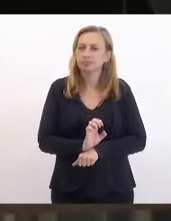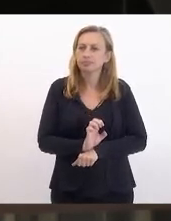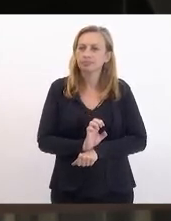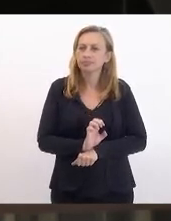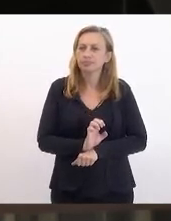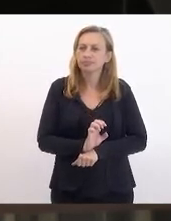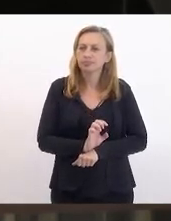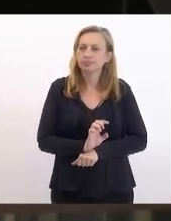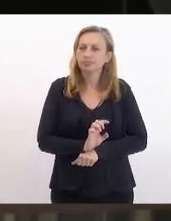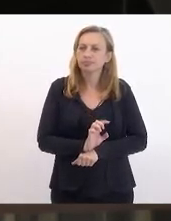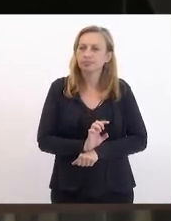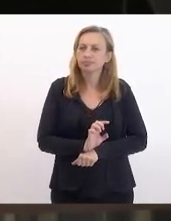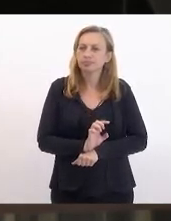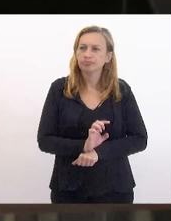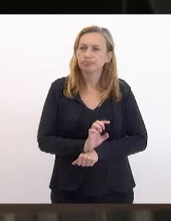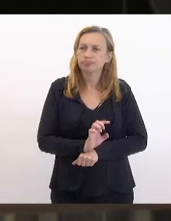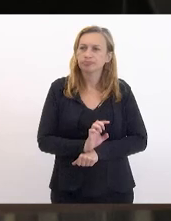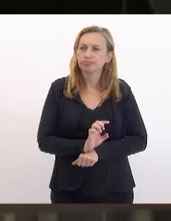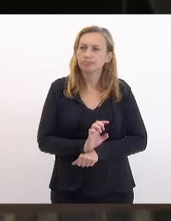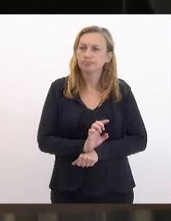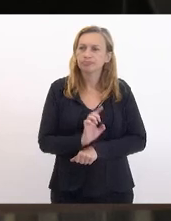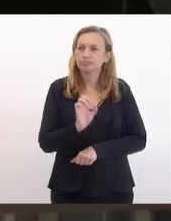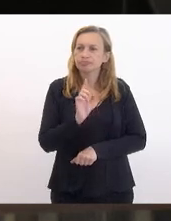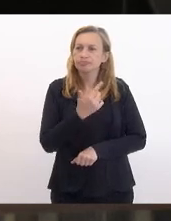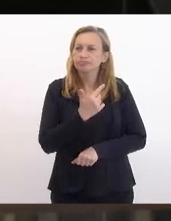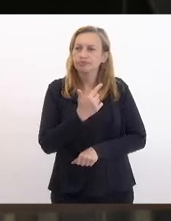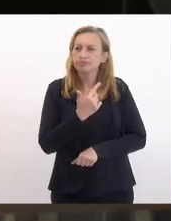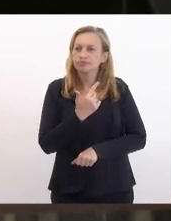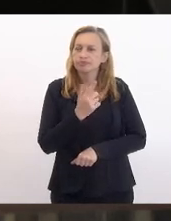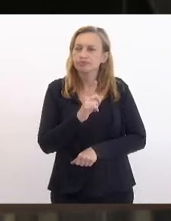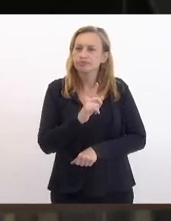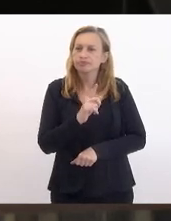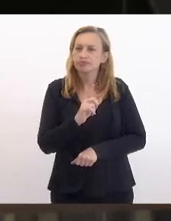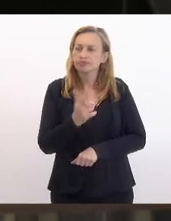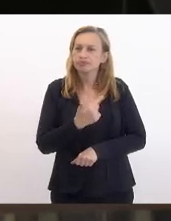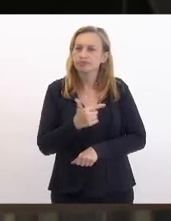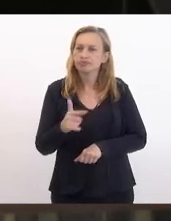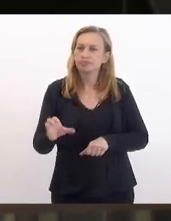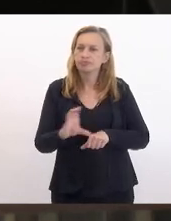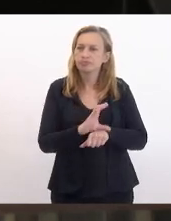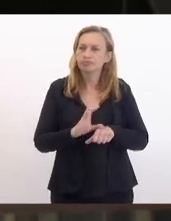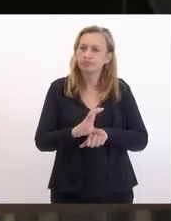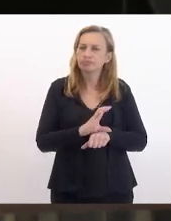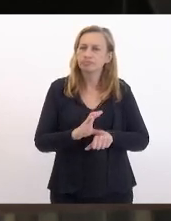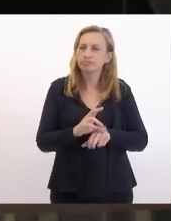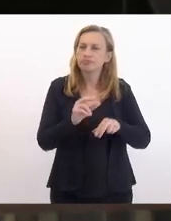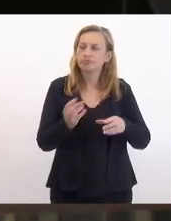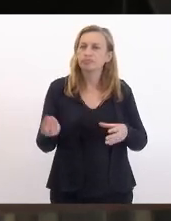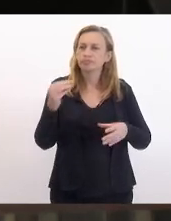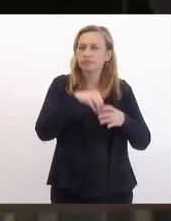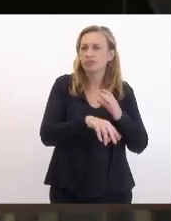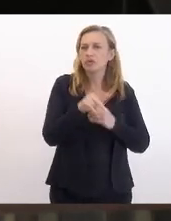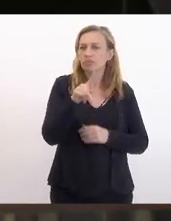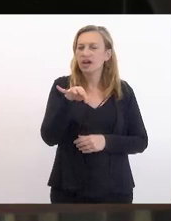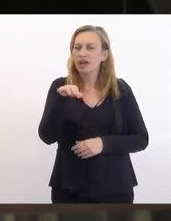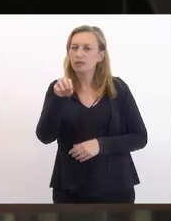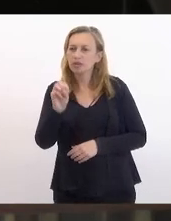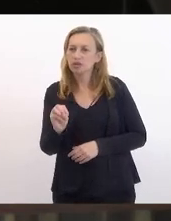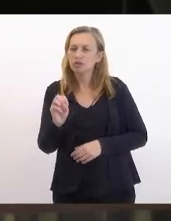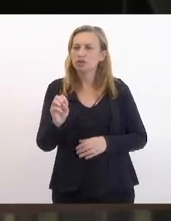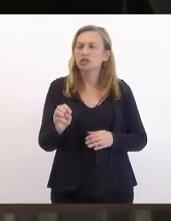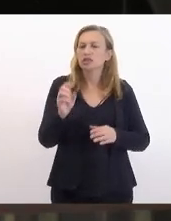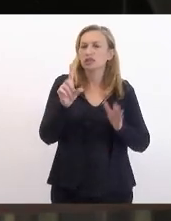não são inconstitucional dentro dos parâmetros de leis federais